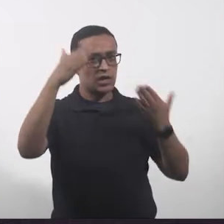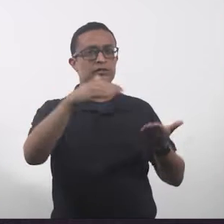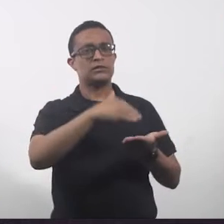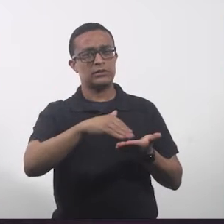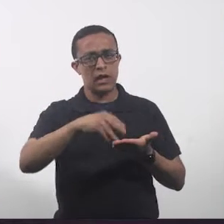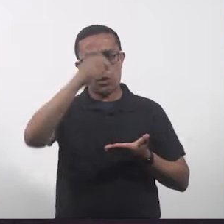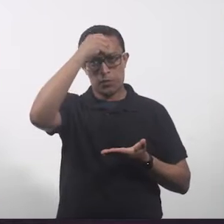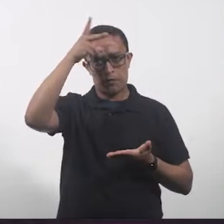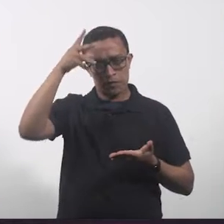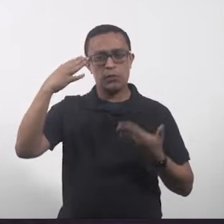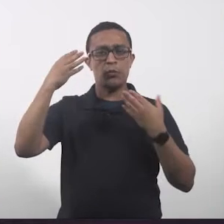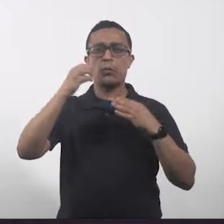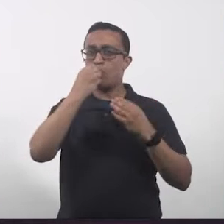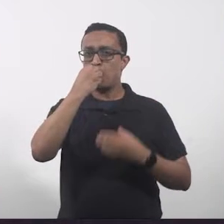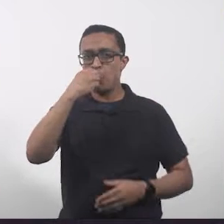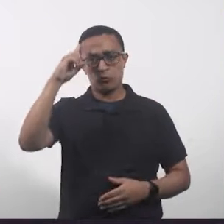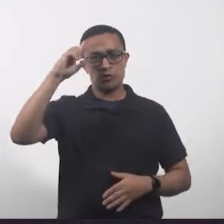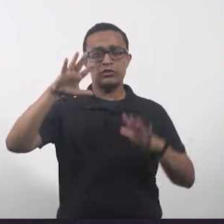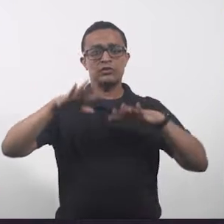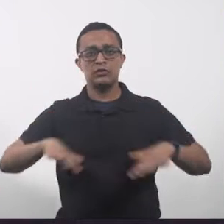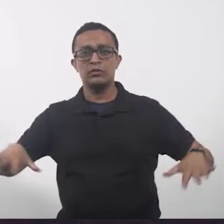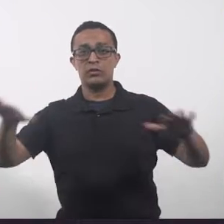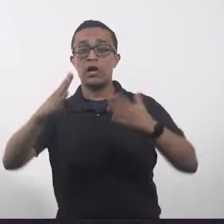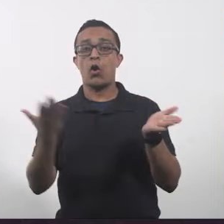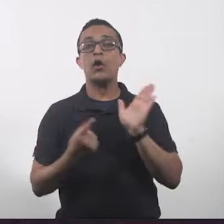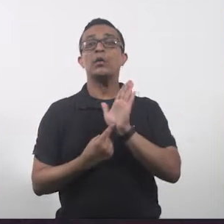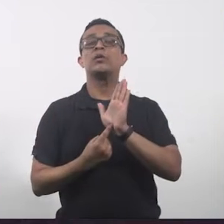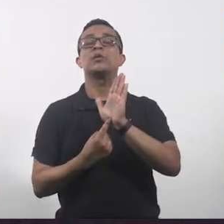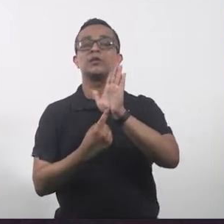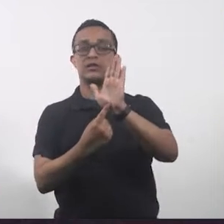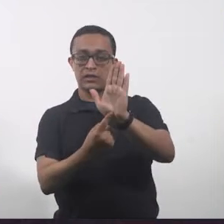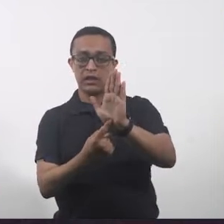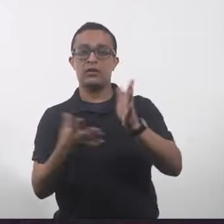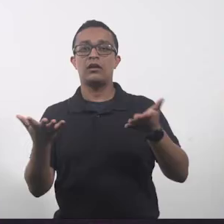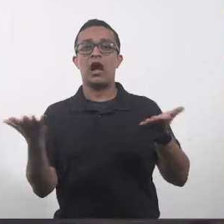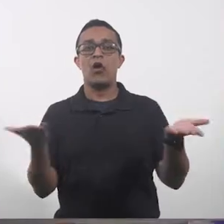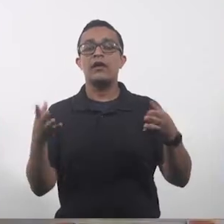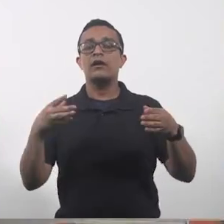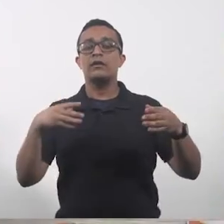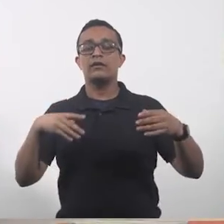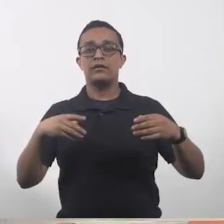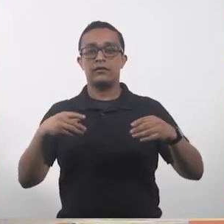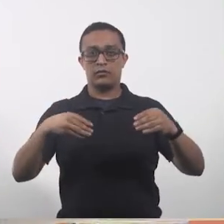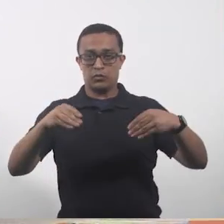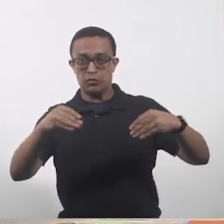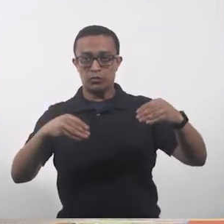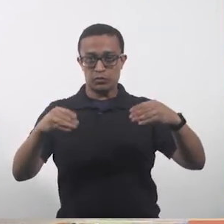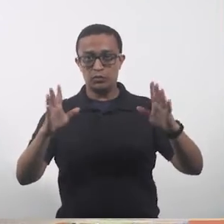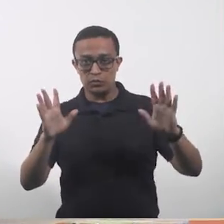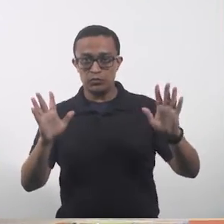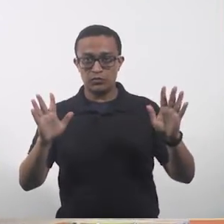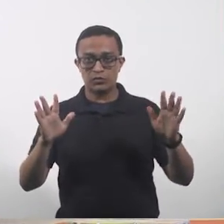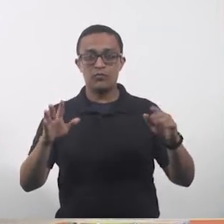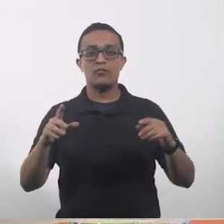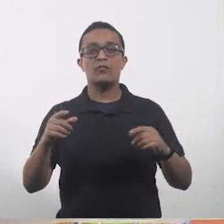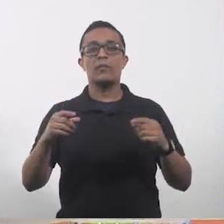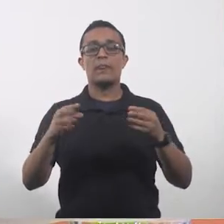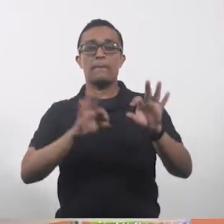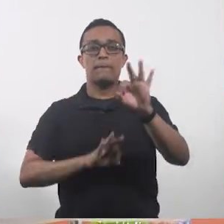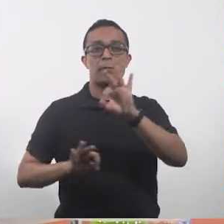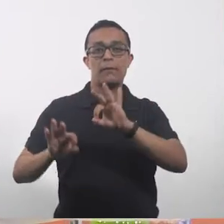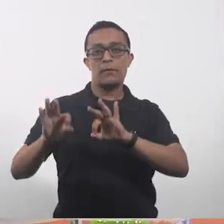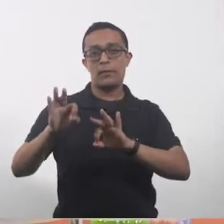dia a todos. Nós vamos apresentar para vocês esse plano, né, de flexibilização para as medidas não farmacológicas, que foi